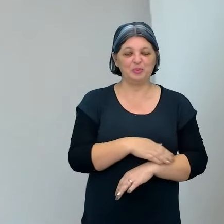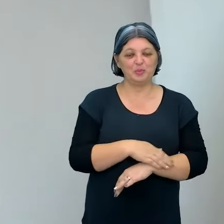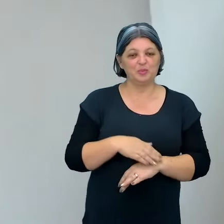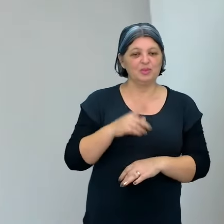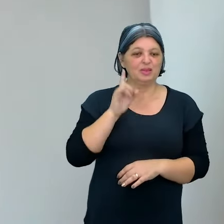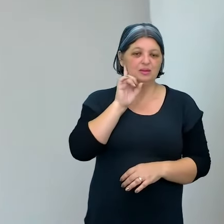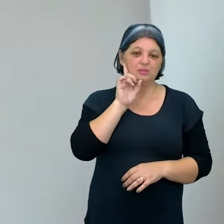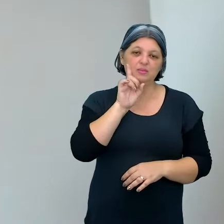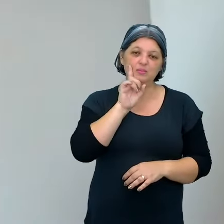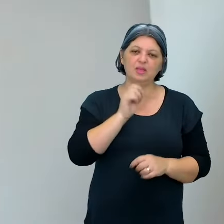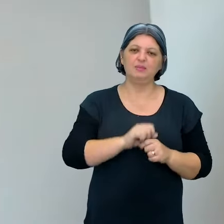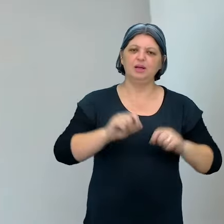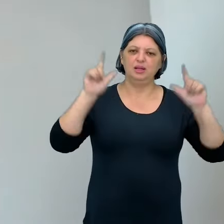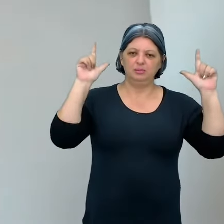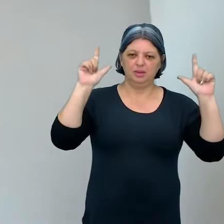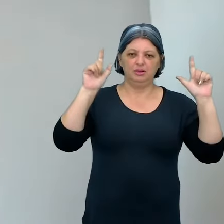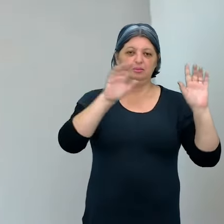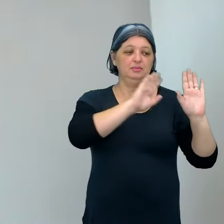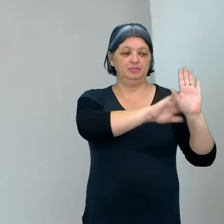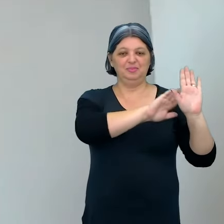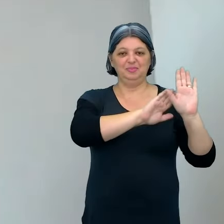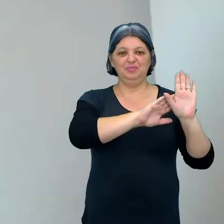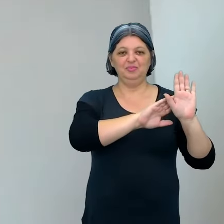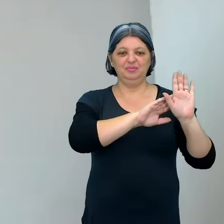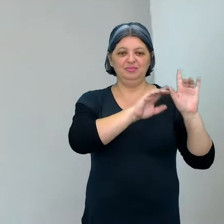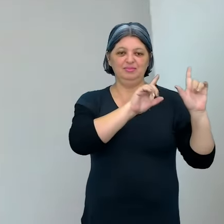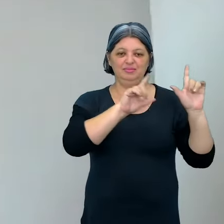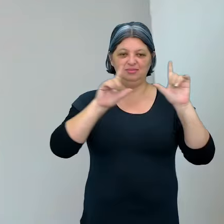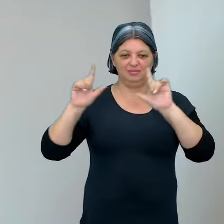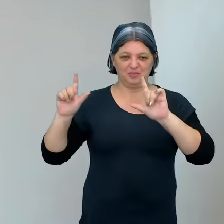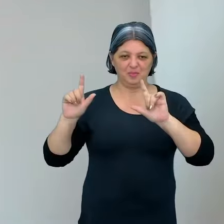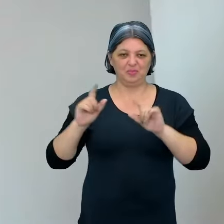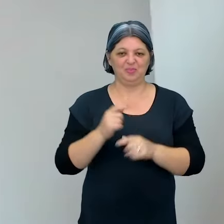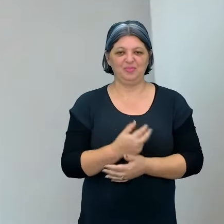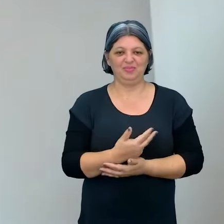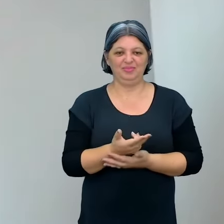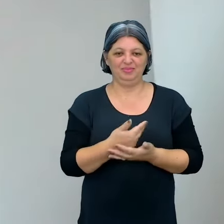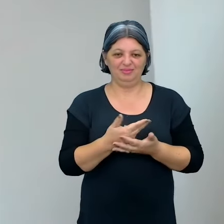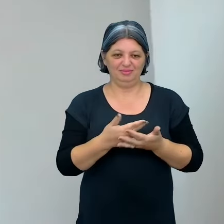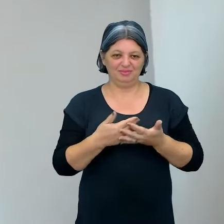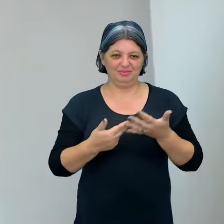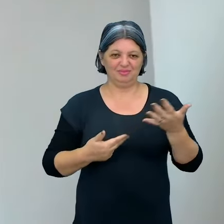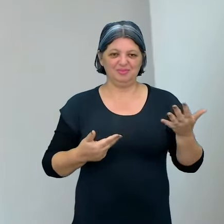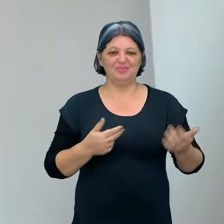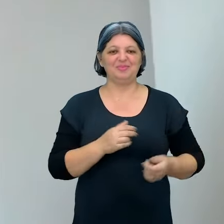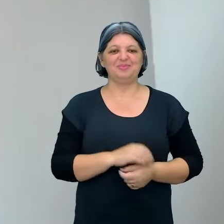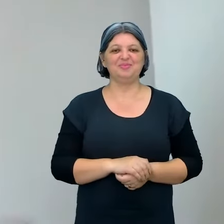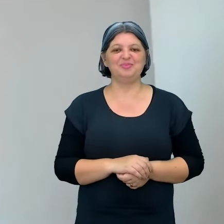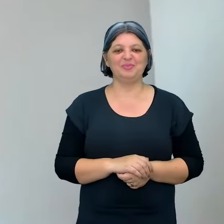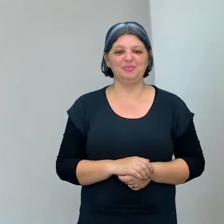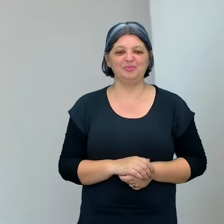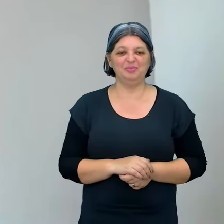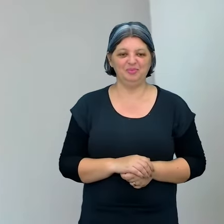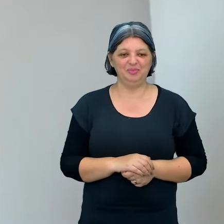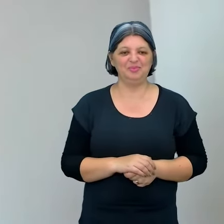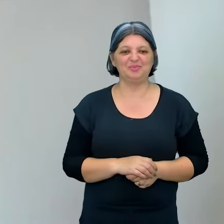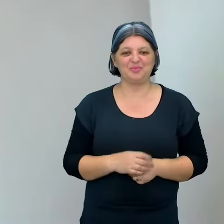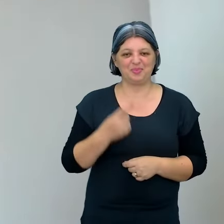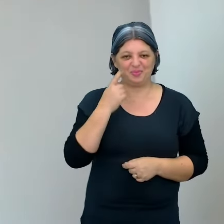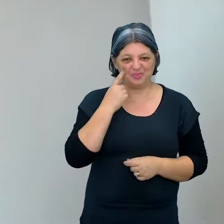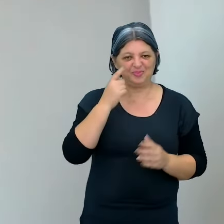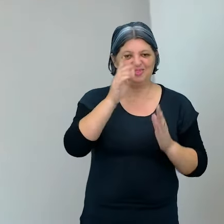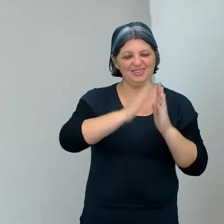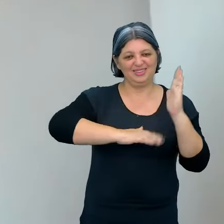tem 2 quadros de um pintor lá de Recife, né, onde ele tem ali algumas pinceladas,